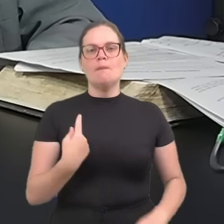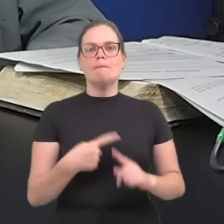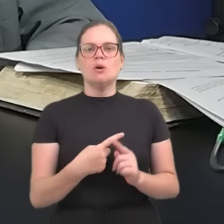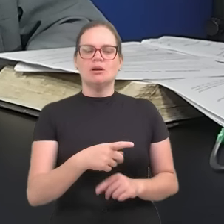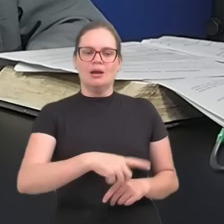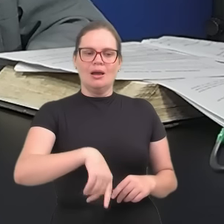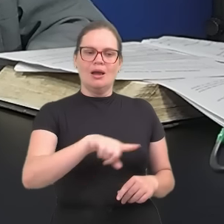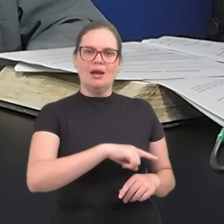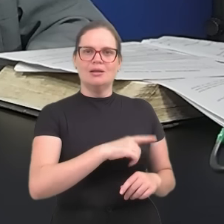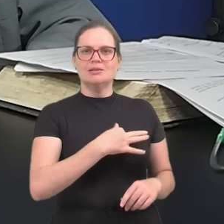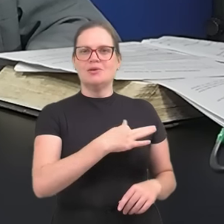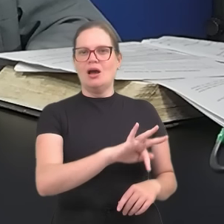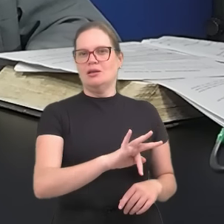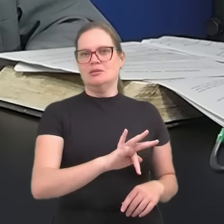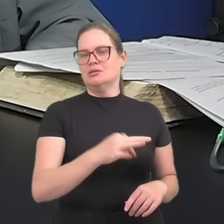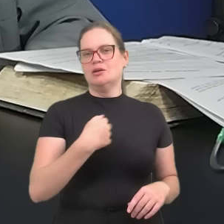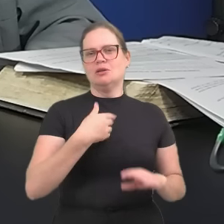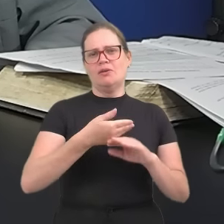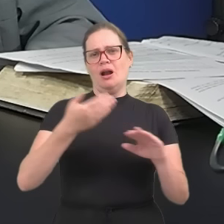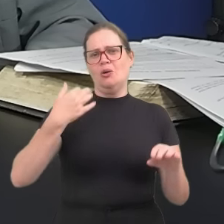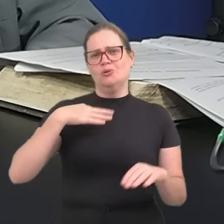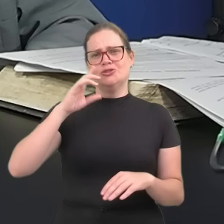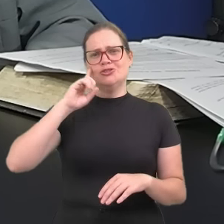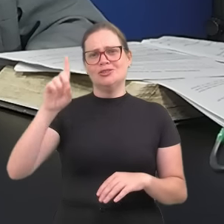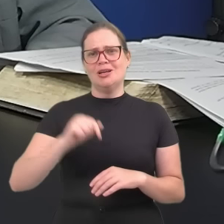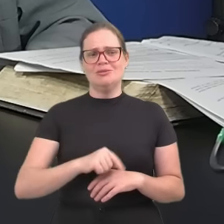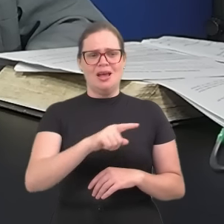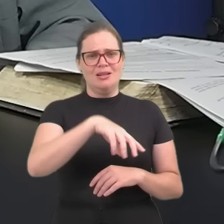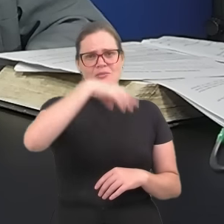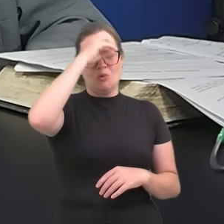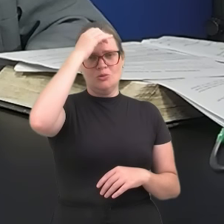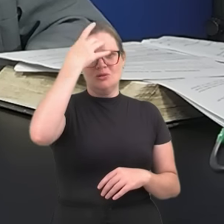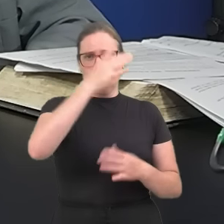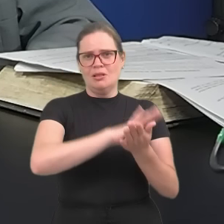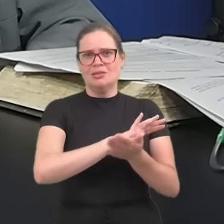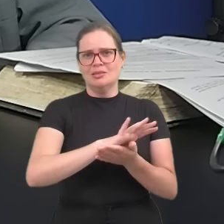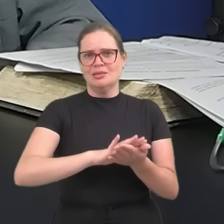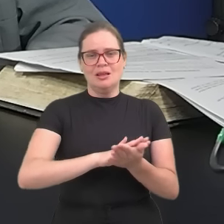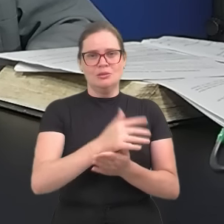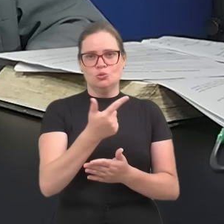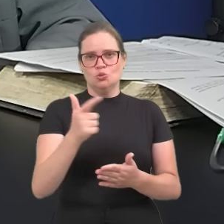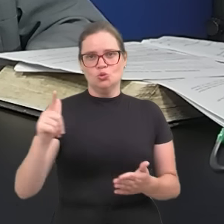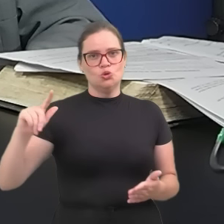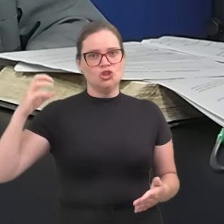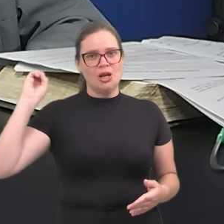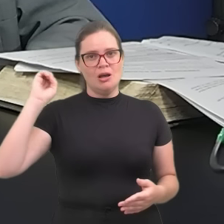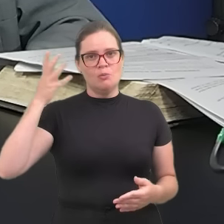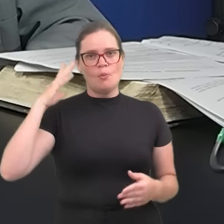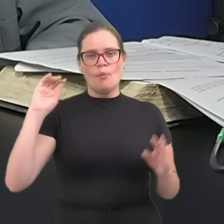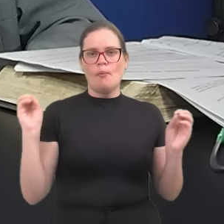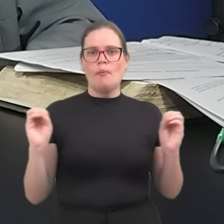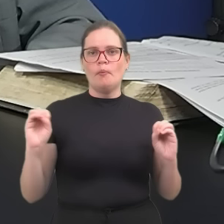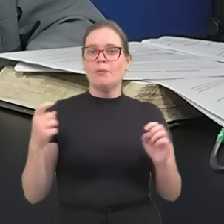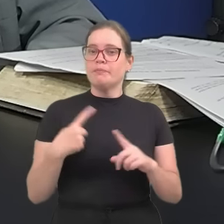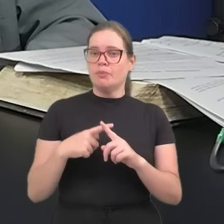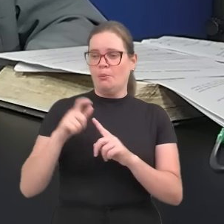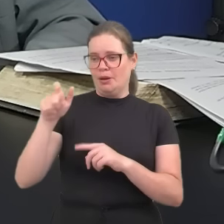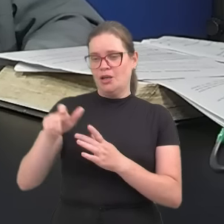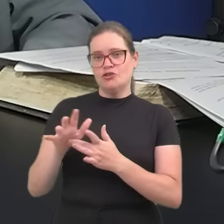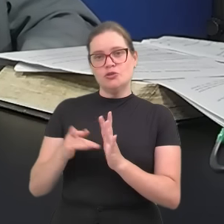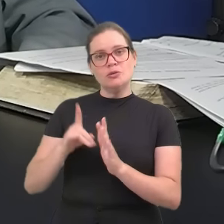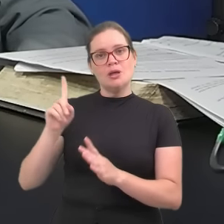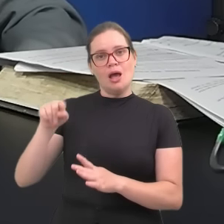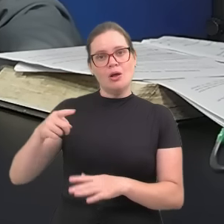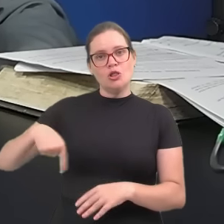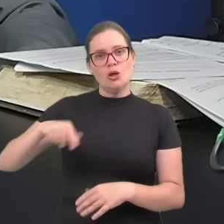da revelação, porque Jesus é o nosso descanso. E aquele homem descansou no Senhor e recebeu a cura. Glória a